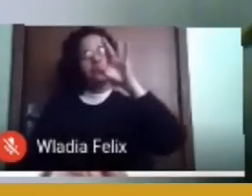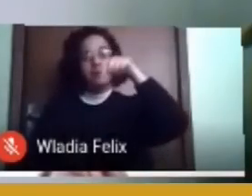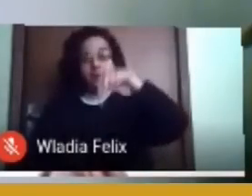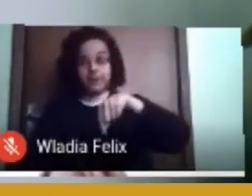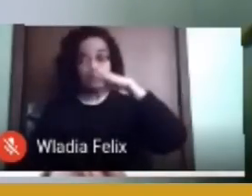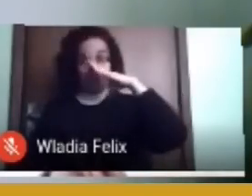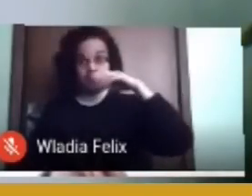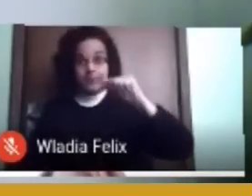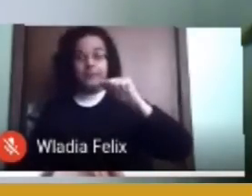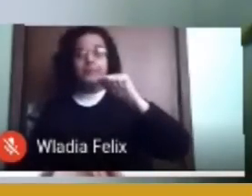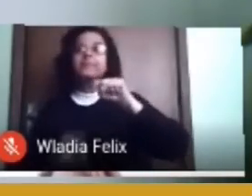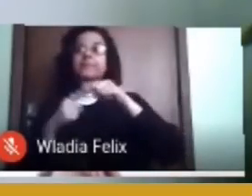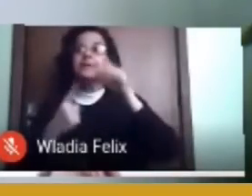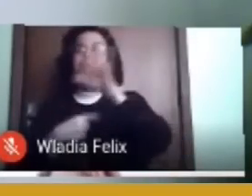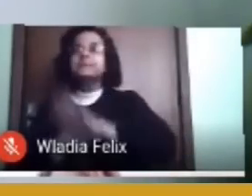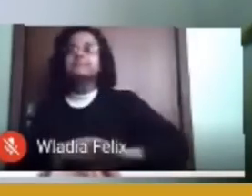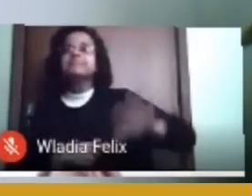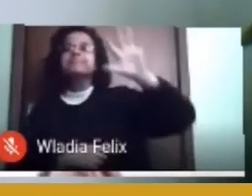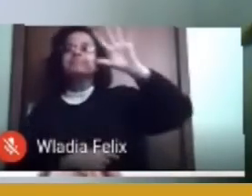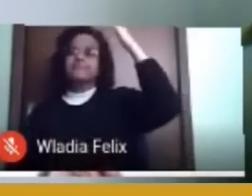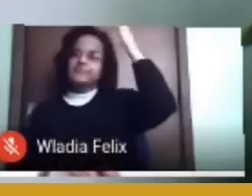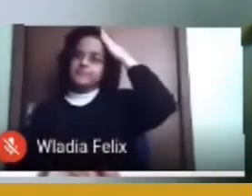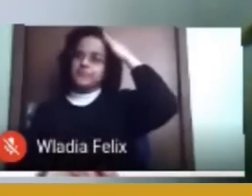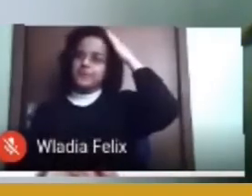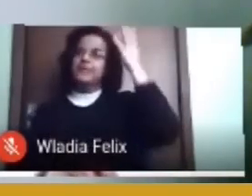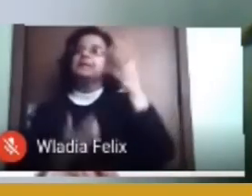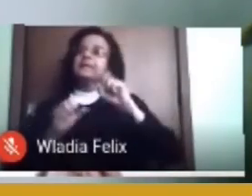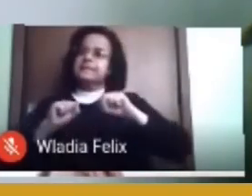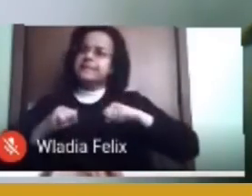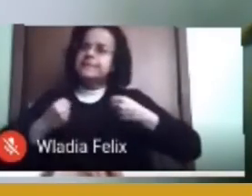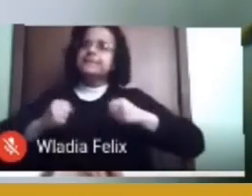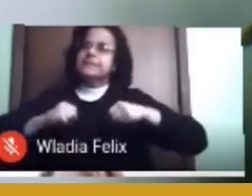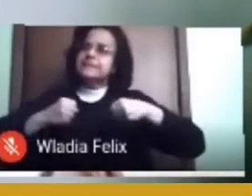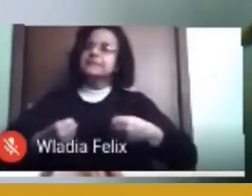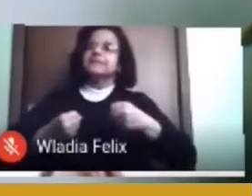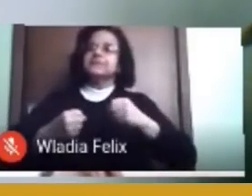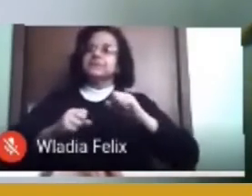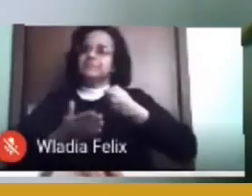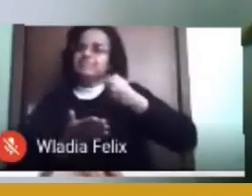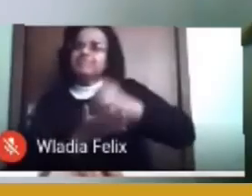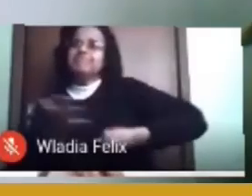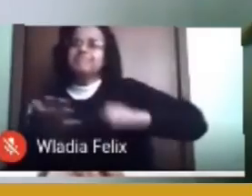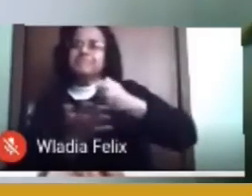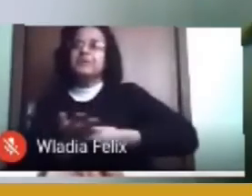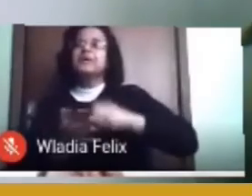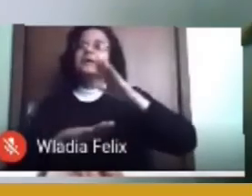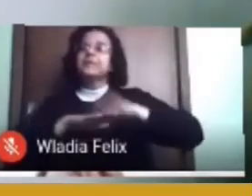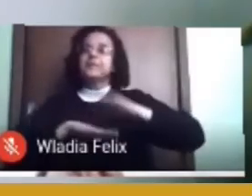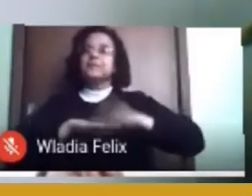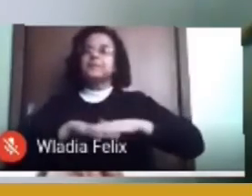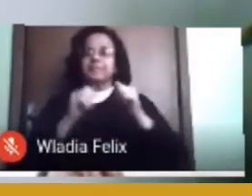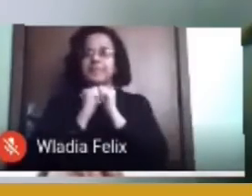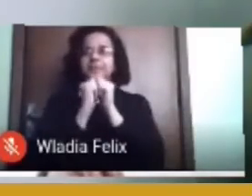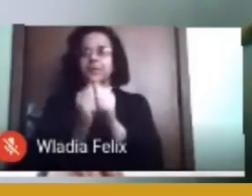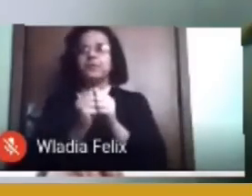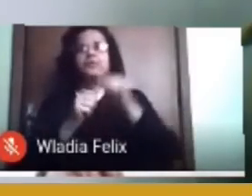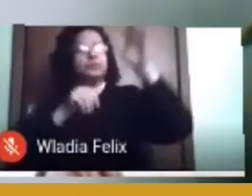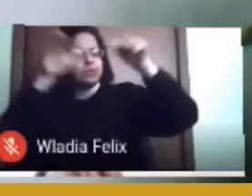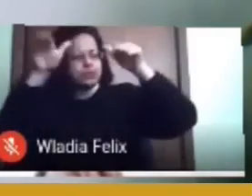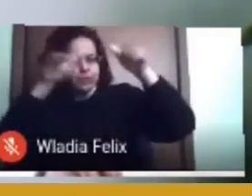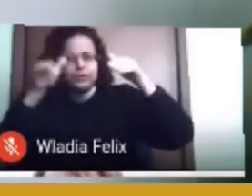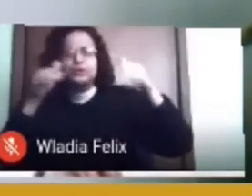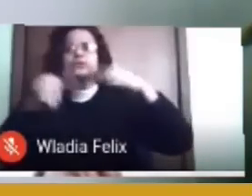promotores que eu conheço que mais envolvimento tem. Ele chama para ele conversa, ele dialoga, ele participa. Então, eu gostei bastante quando você trouxe a